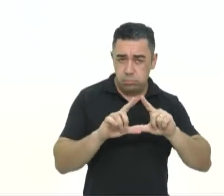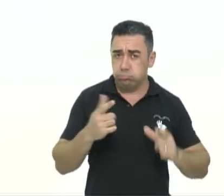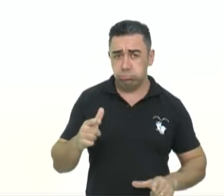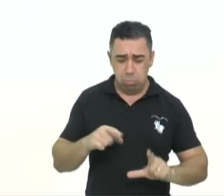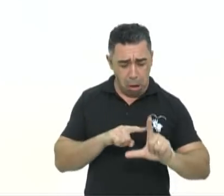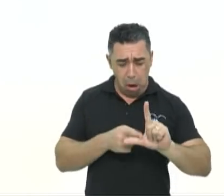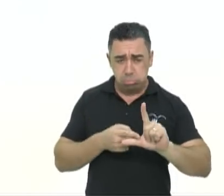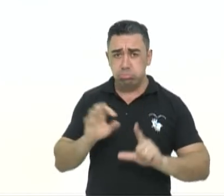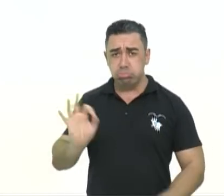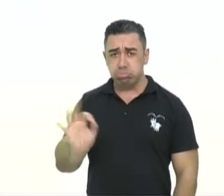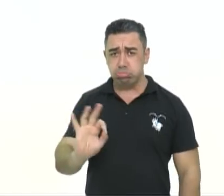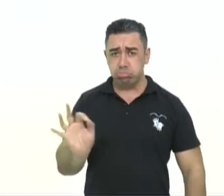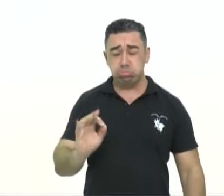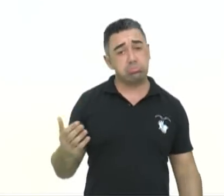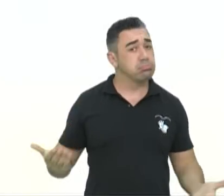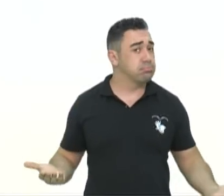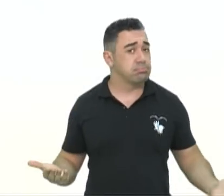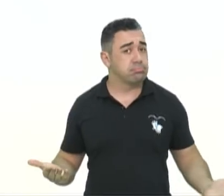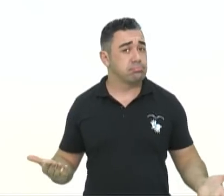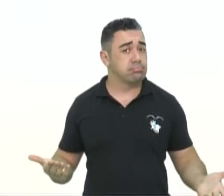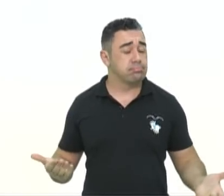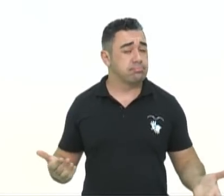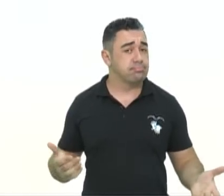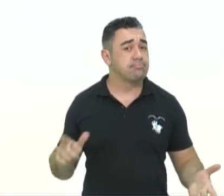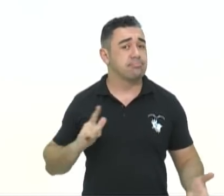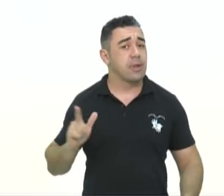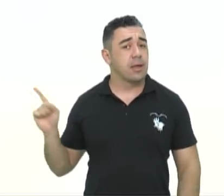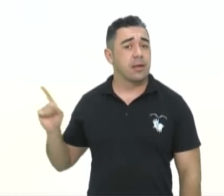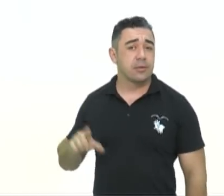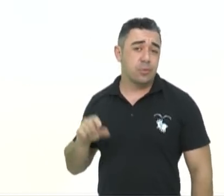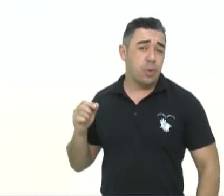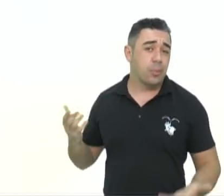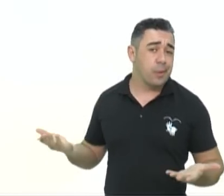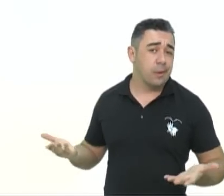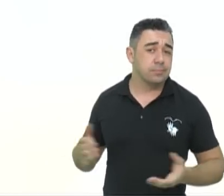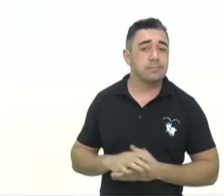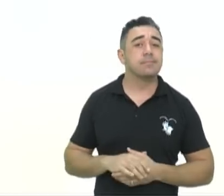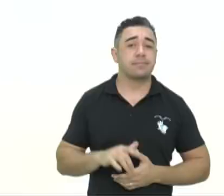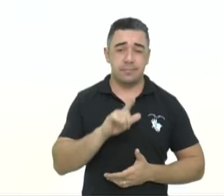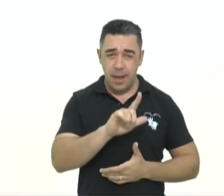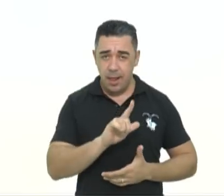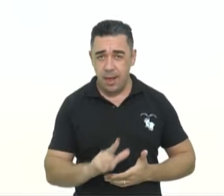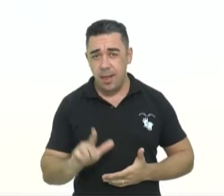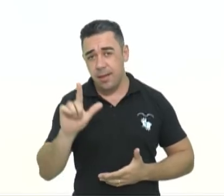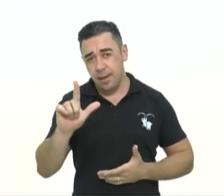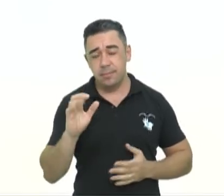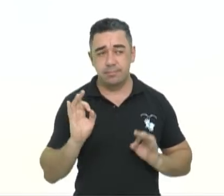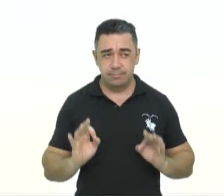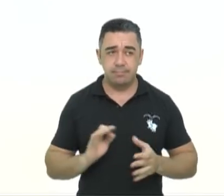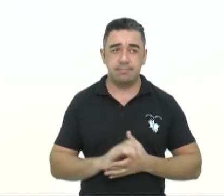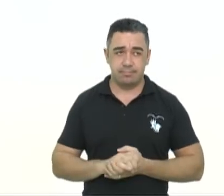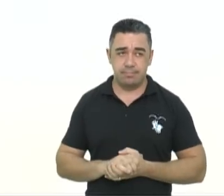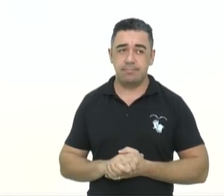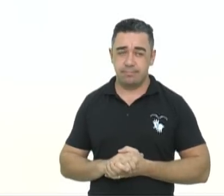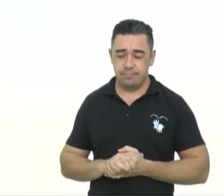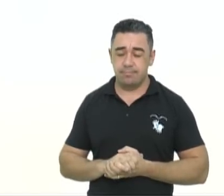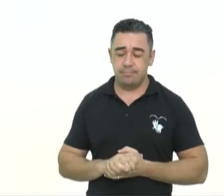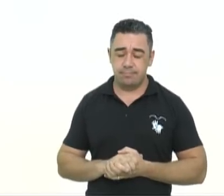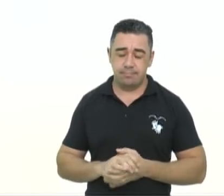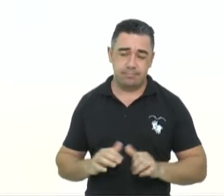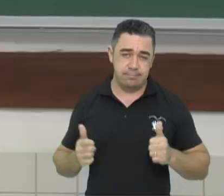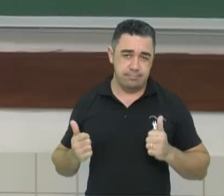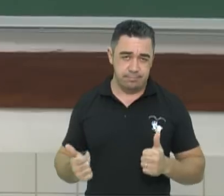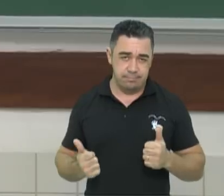ângulo, certo? Então, entre as opções que nos restam, é a resposta certa, lado,